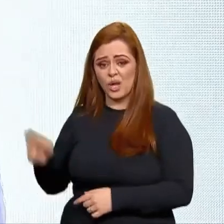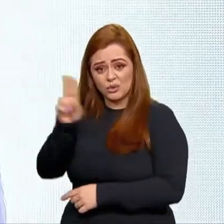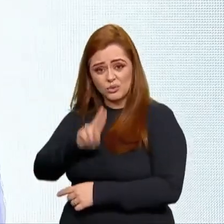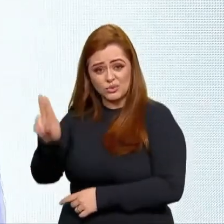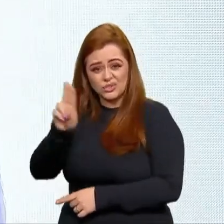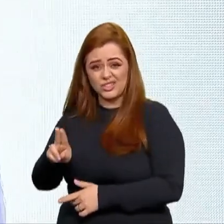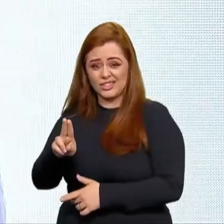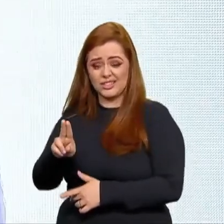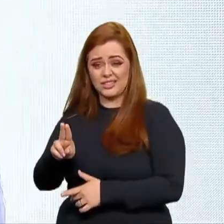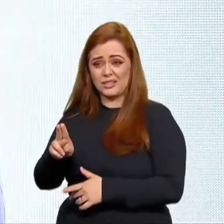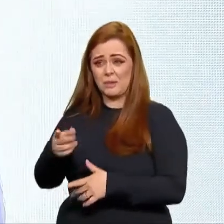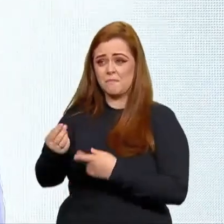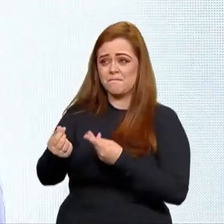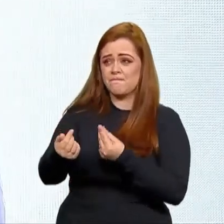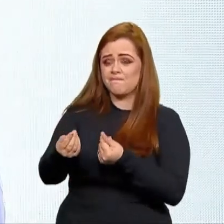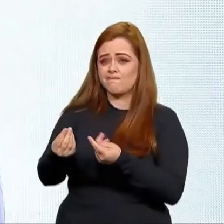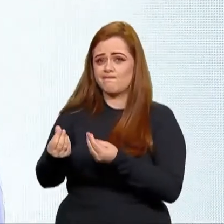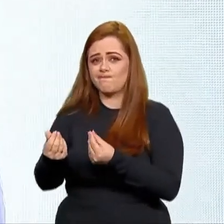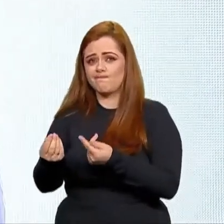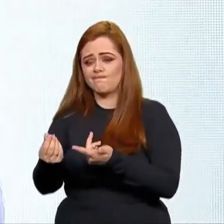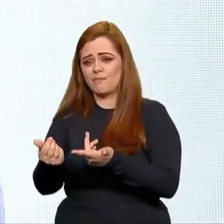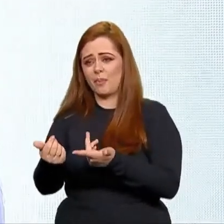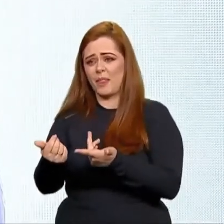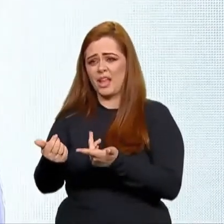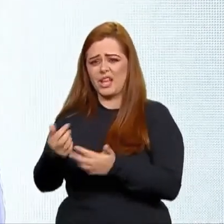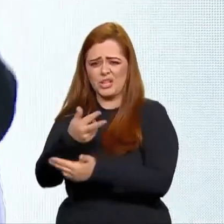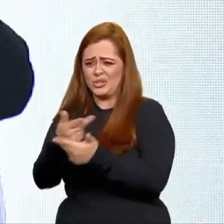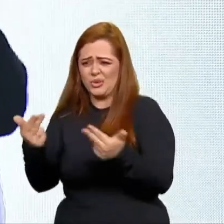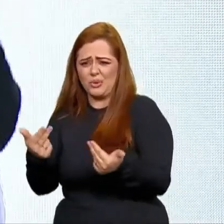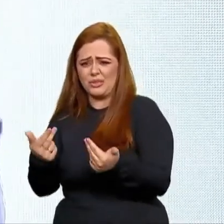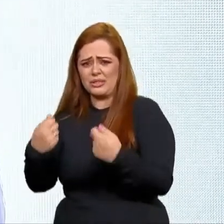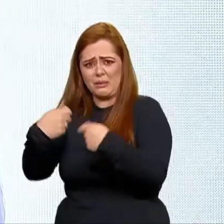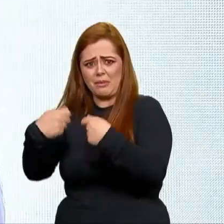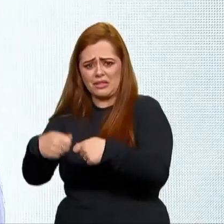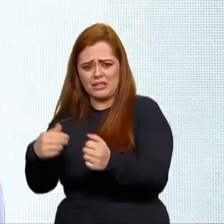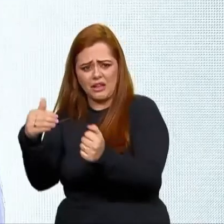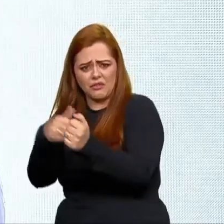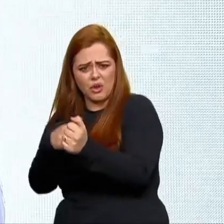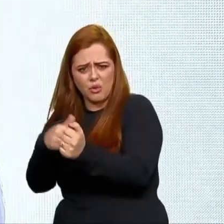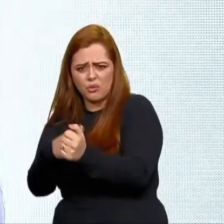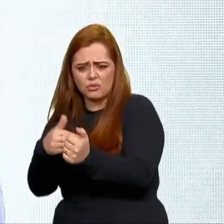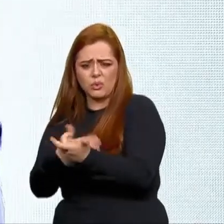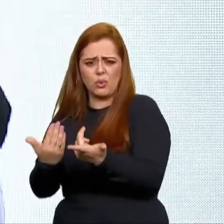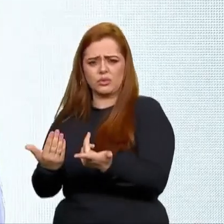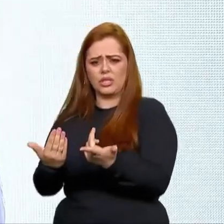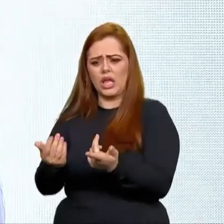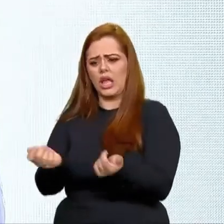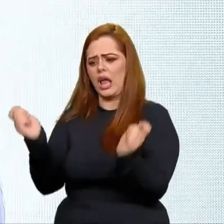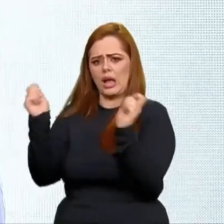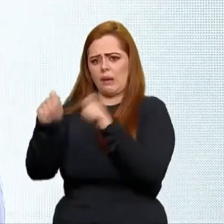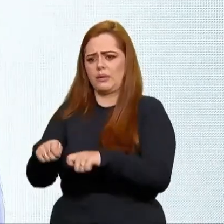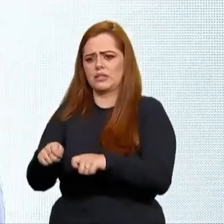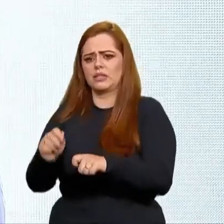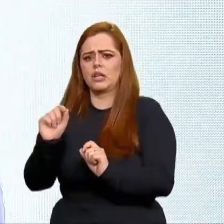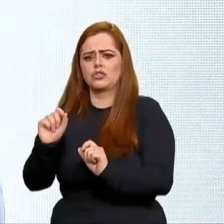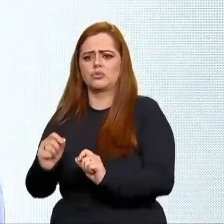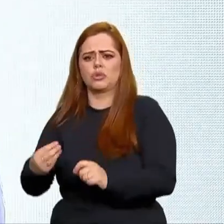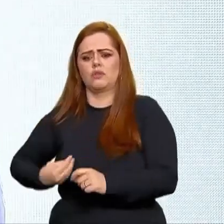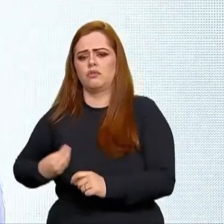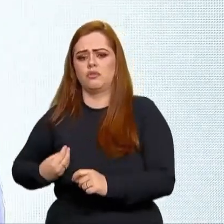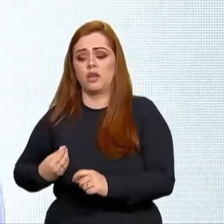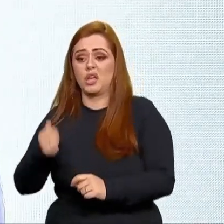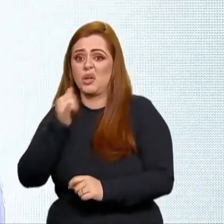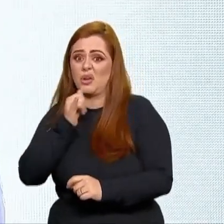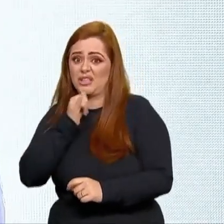da desorientação, da deriva, para esconder a sua própria incompetência. E é exemplo do que vivemos nos